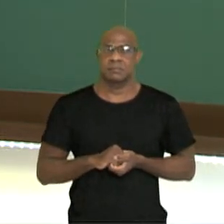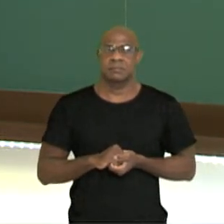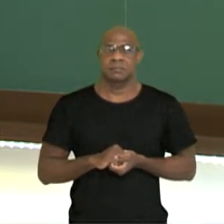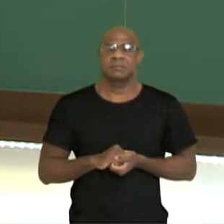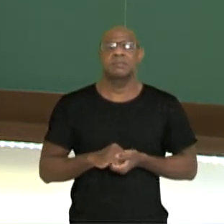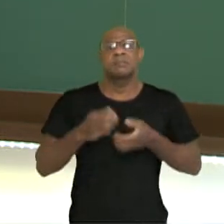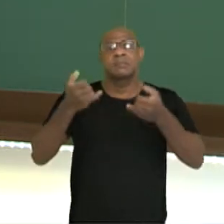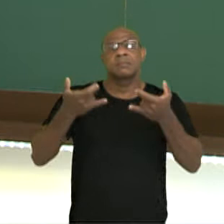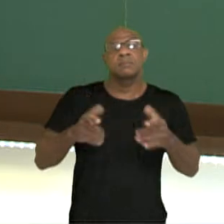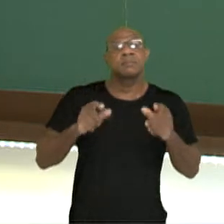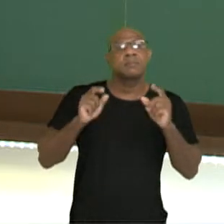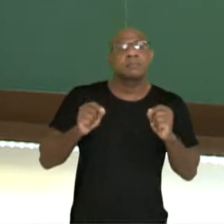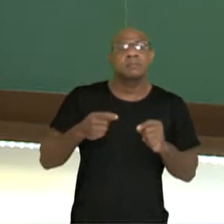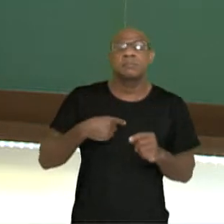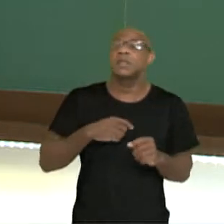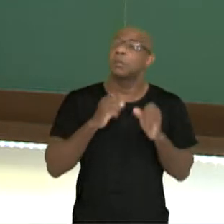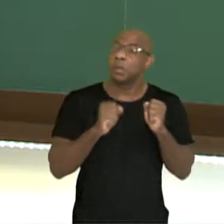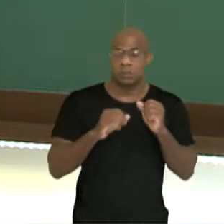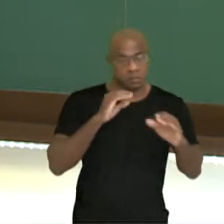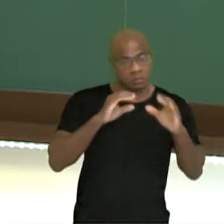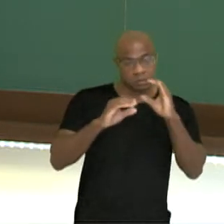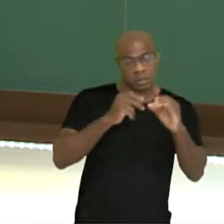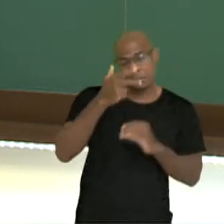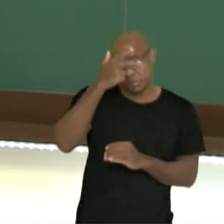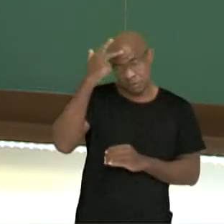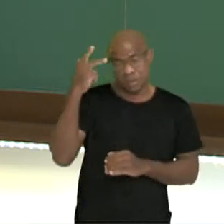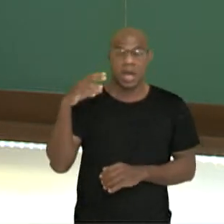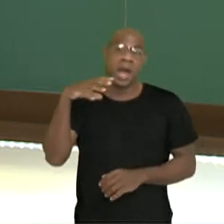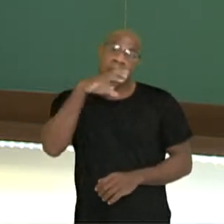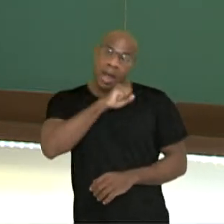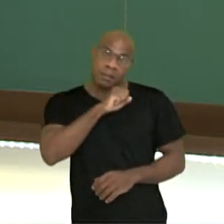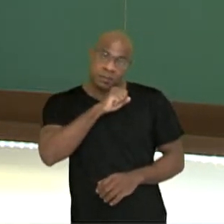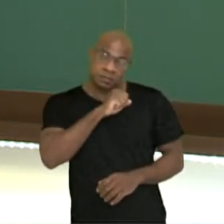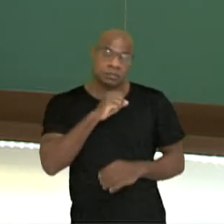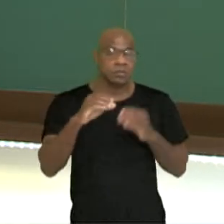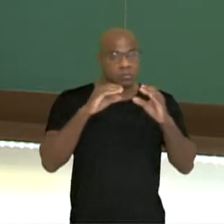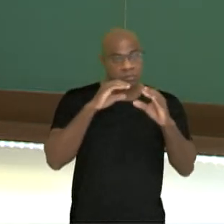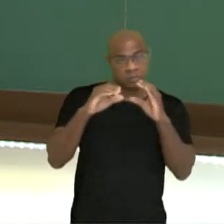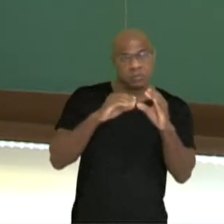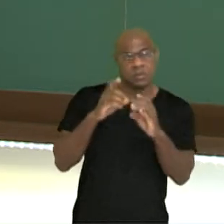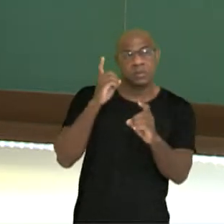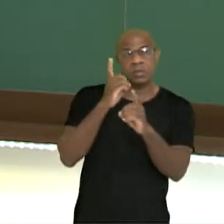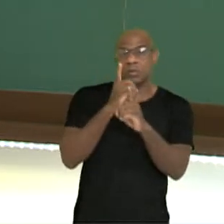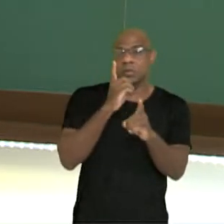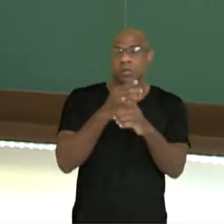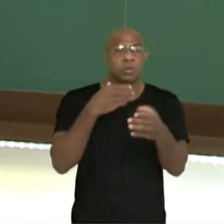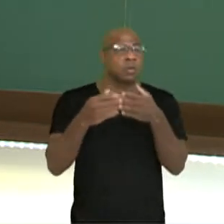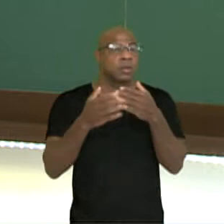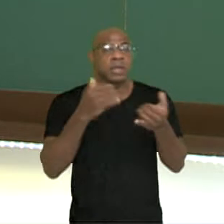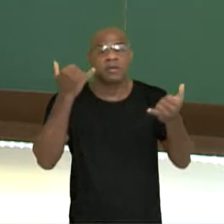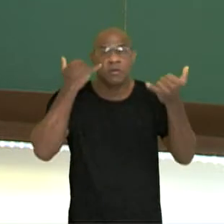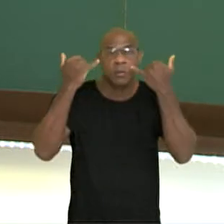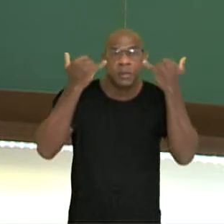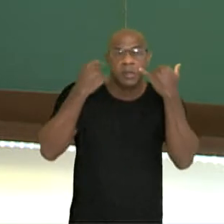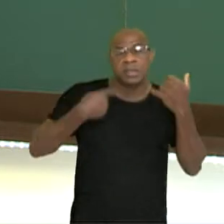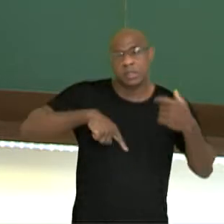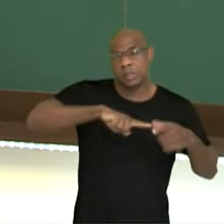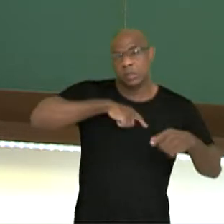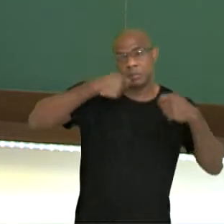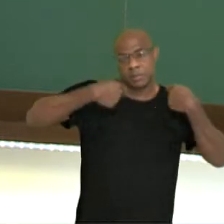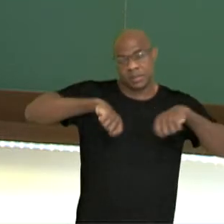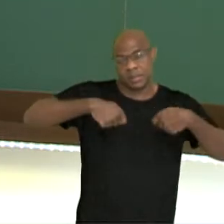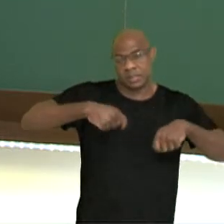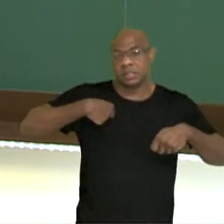está dizendo, eu posso me comunicar com as pessoas muito rapidamente e encontrar qualquer informação que eu precise.